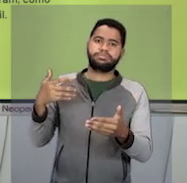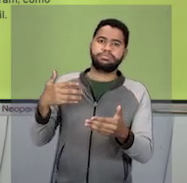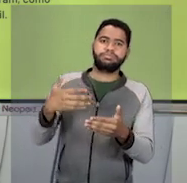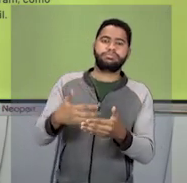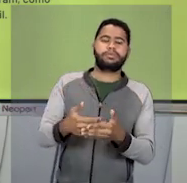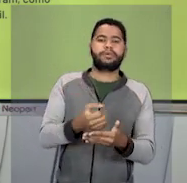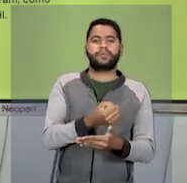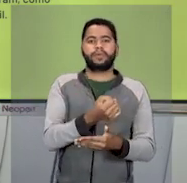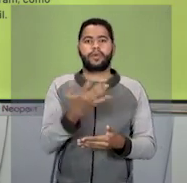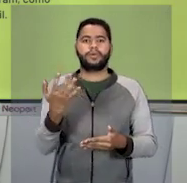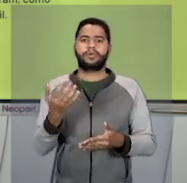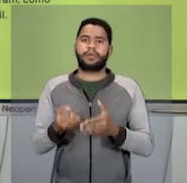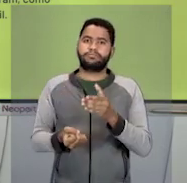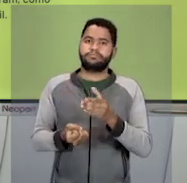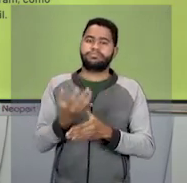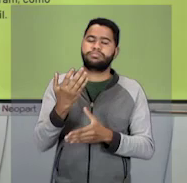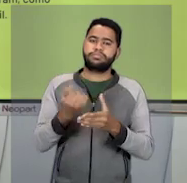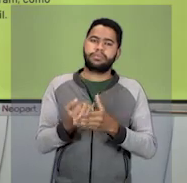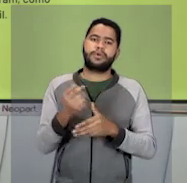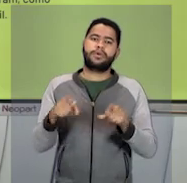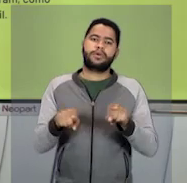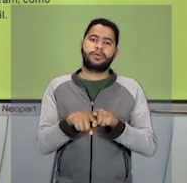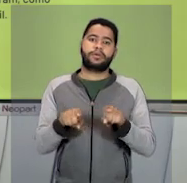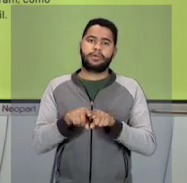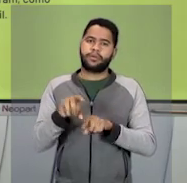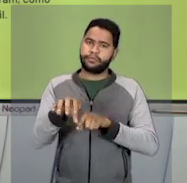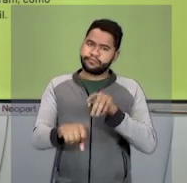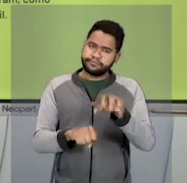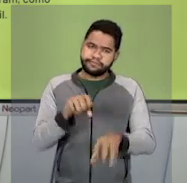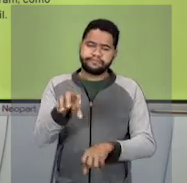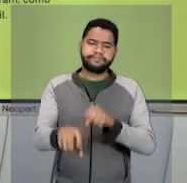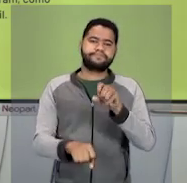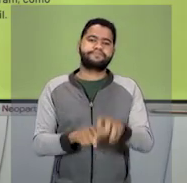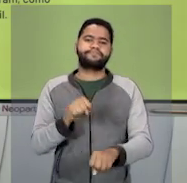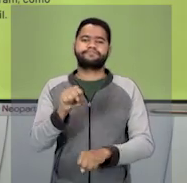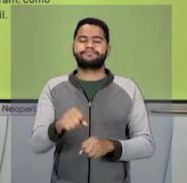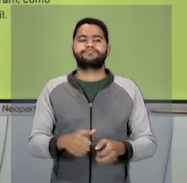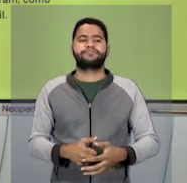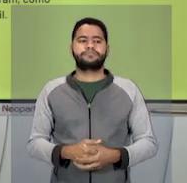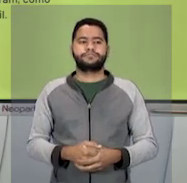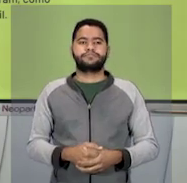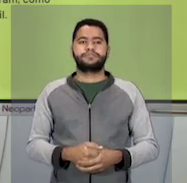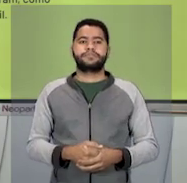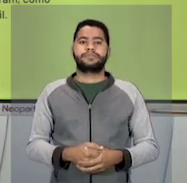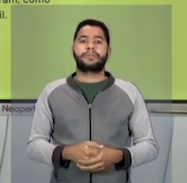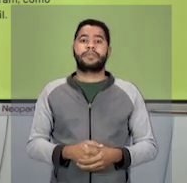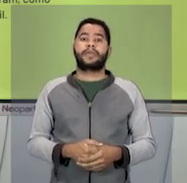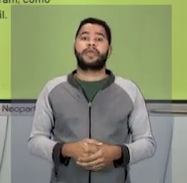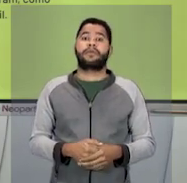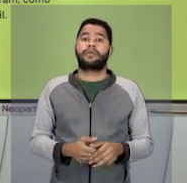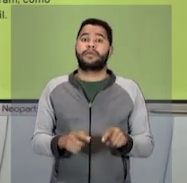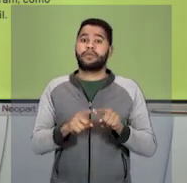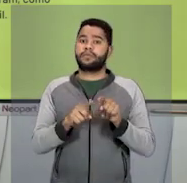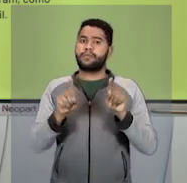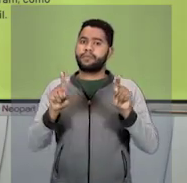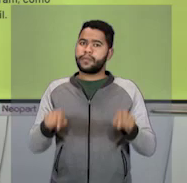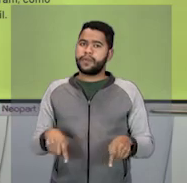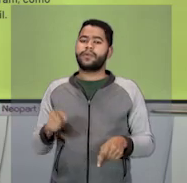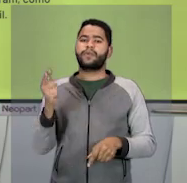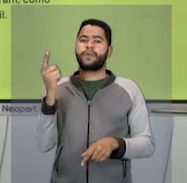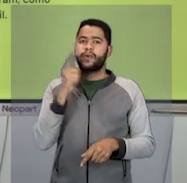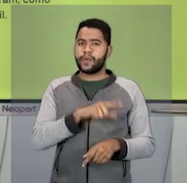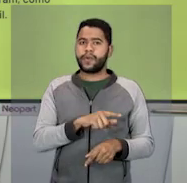grande quantidade de produção e, ao mesmo tempo, de exploração, né? E aí, esse mercado externo abastece esse